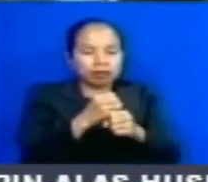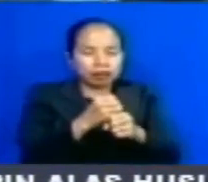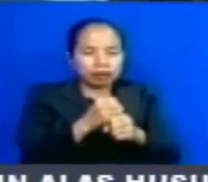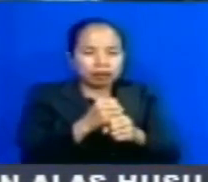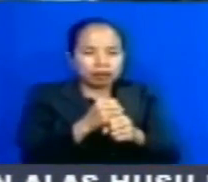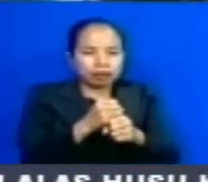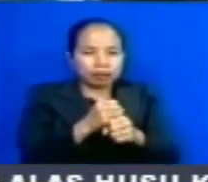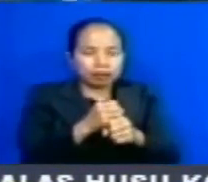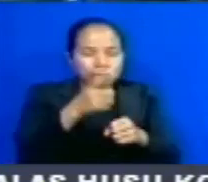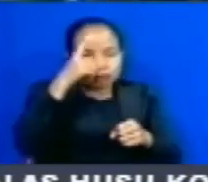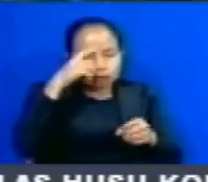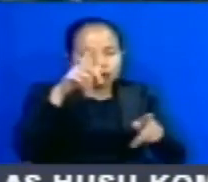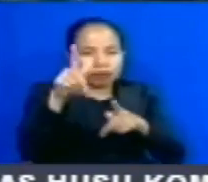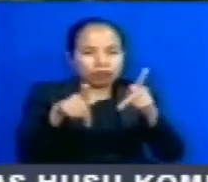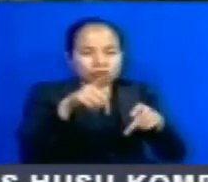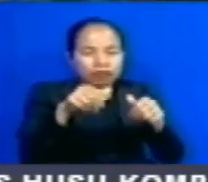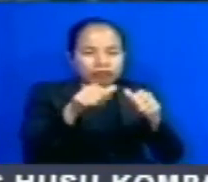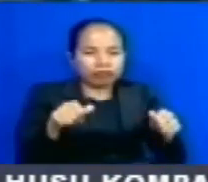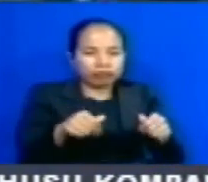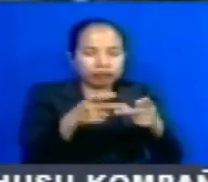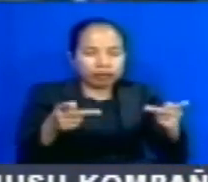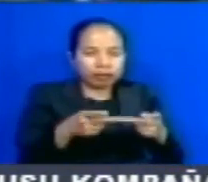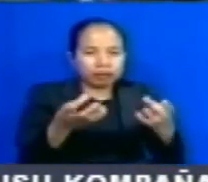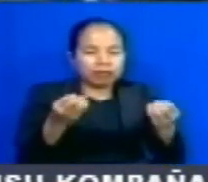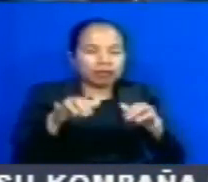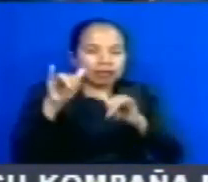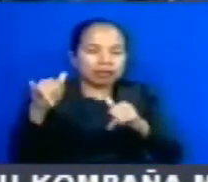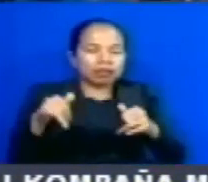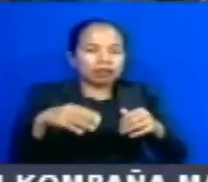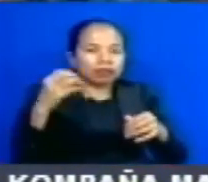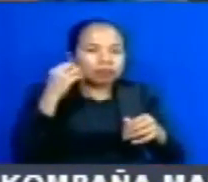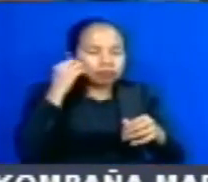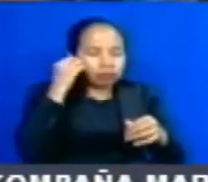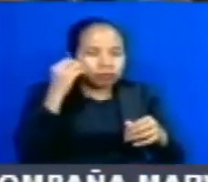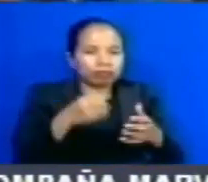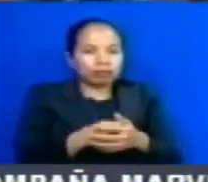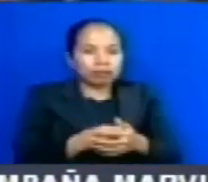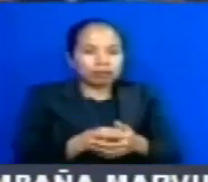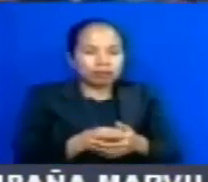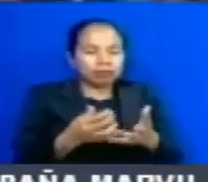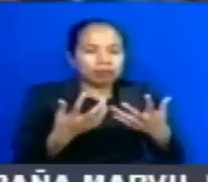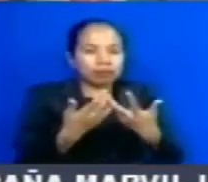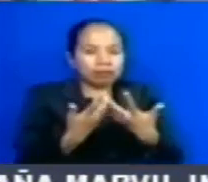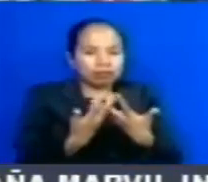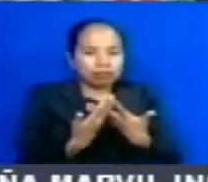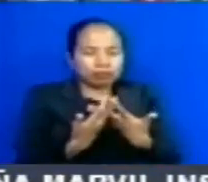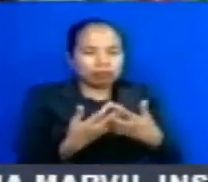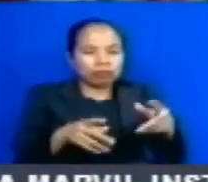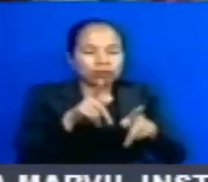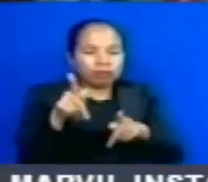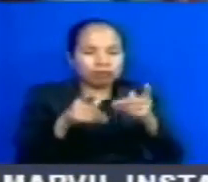suku Batugade, taba comunidade área refere maioria hela ia umatale. Governante ne afirma, projeto piloto uma kibit laik plus